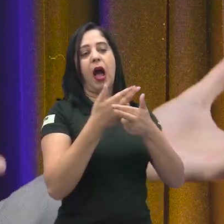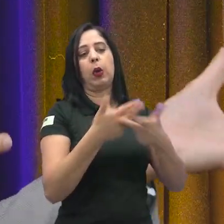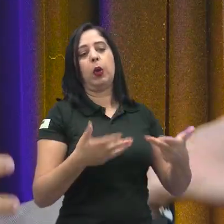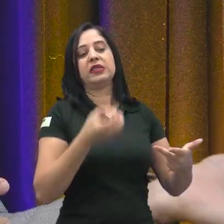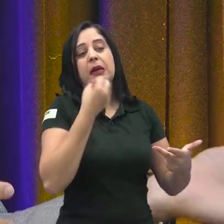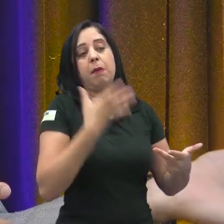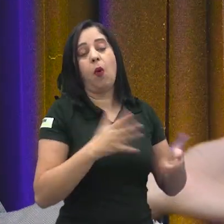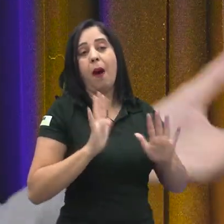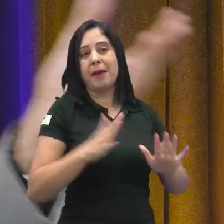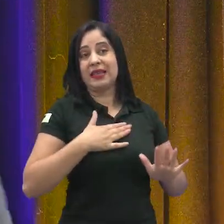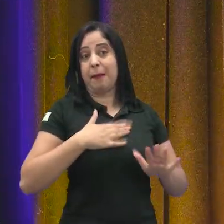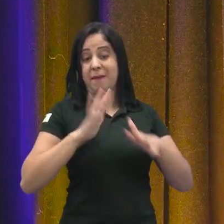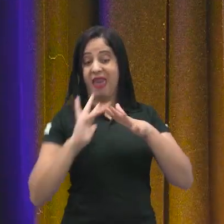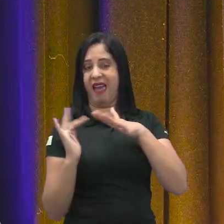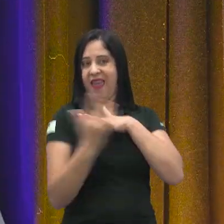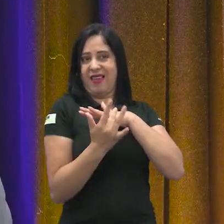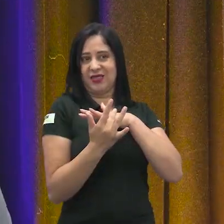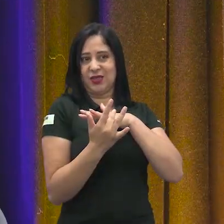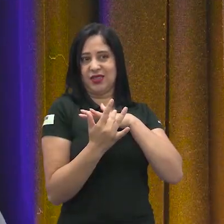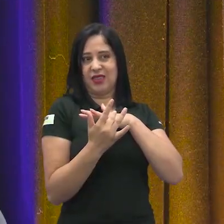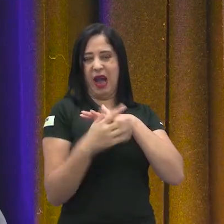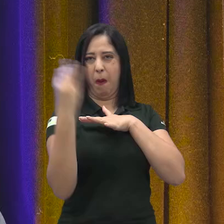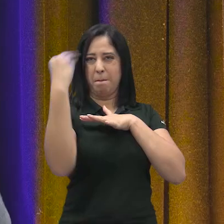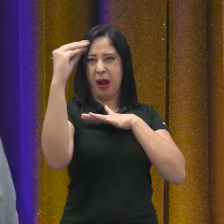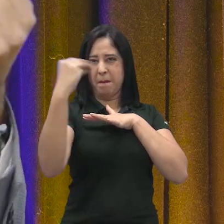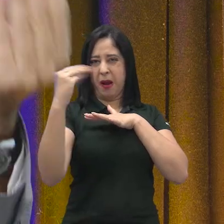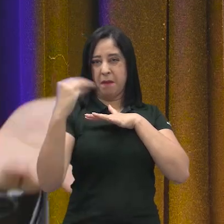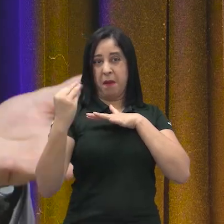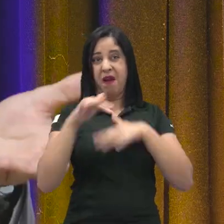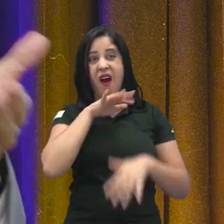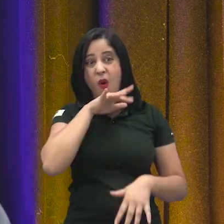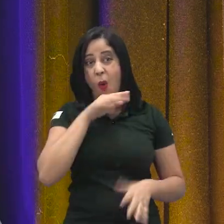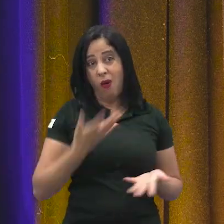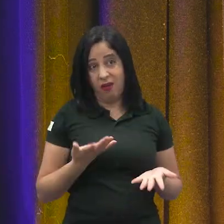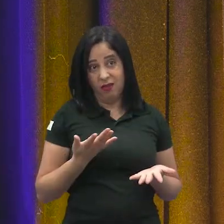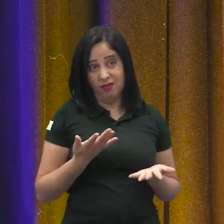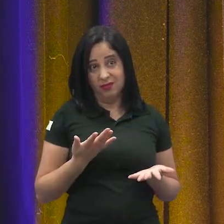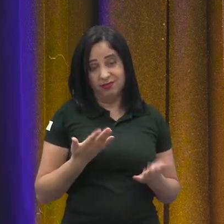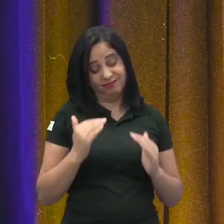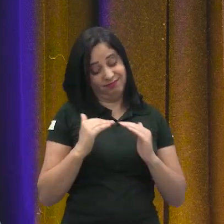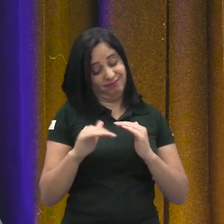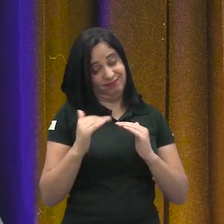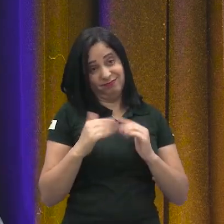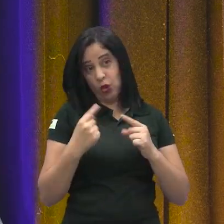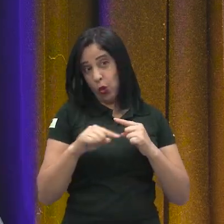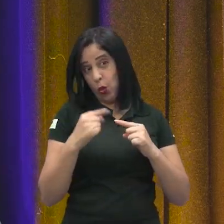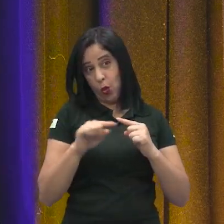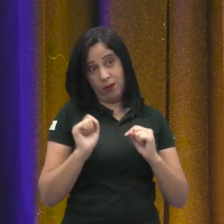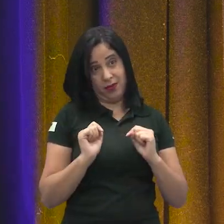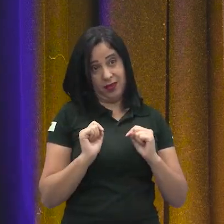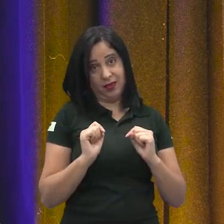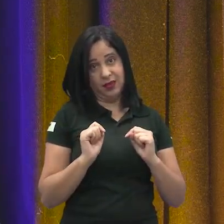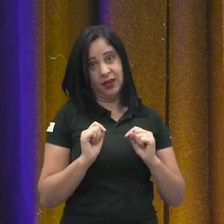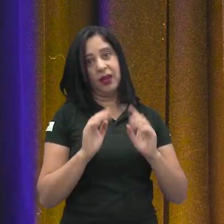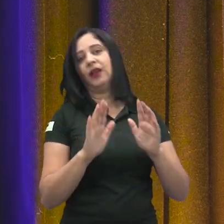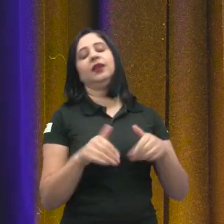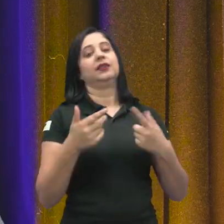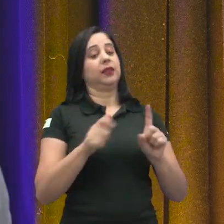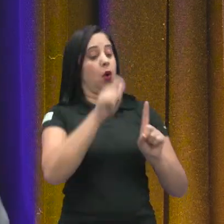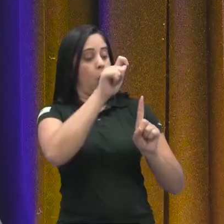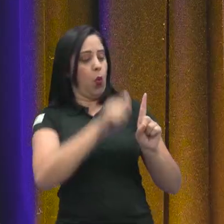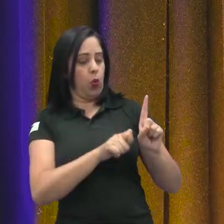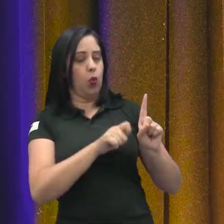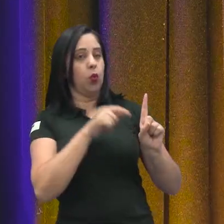comportamentos contrários a isso. Então, acho que a influência vai pesar muito e eu acho que a gente volta para um líder que tem